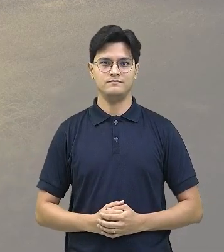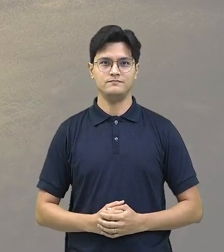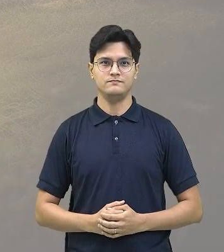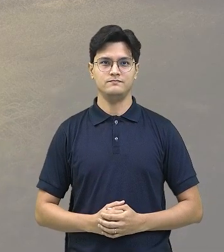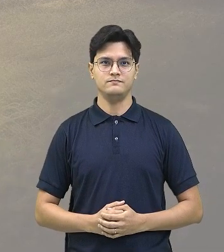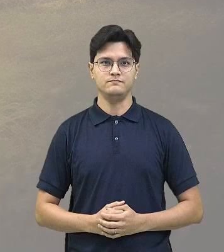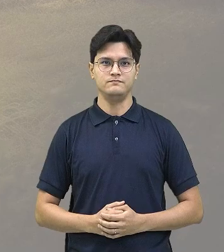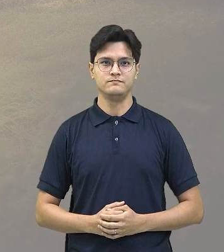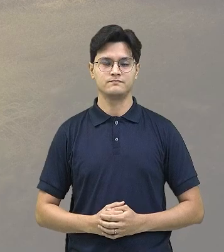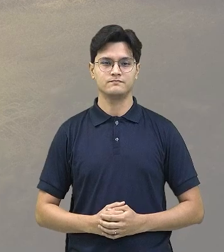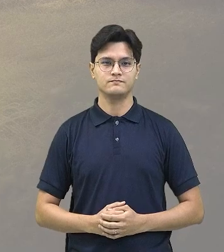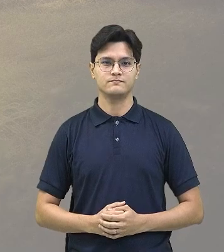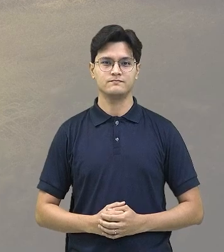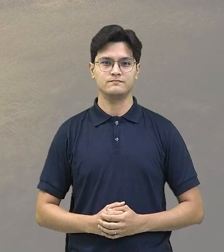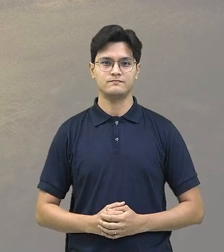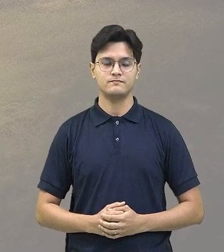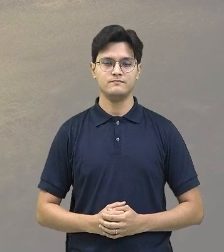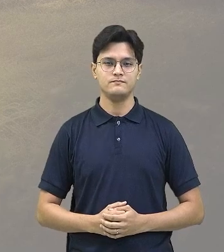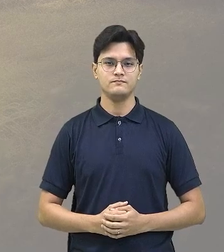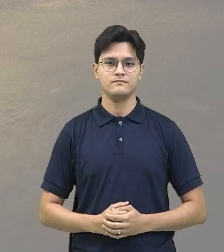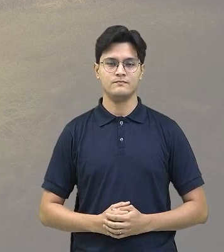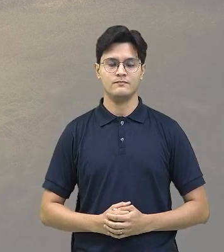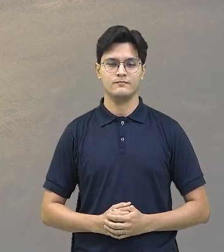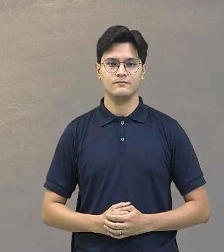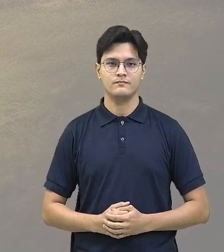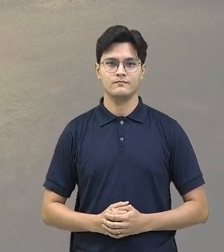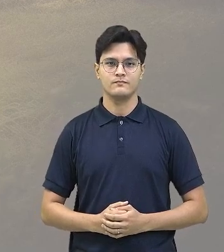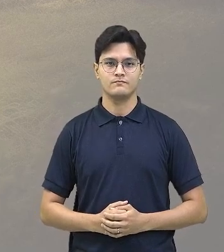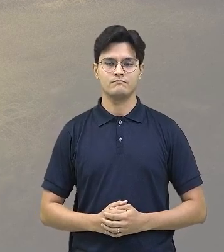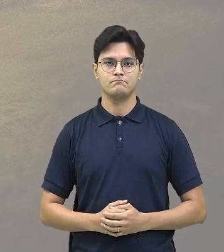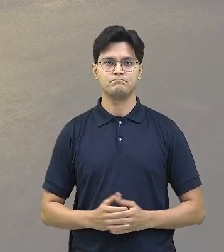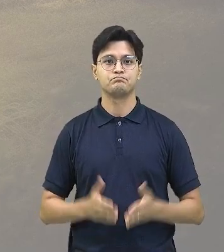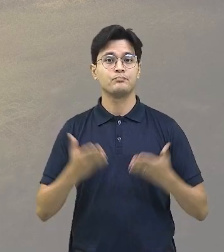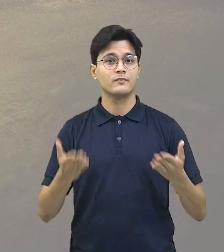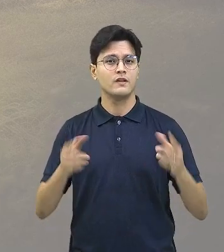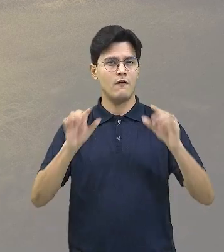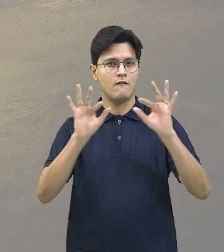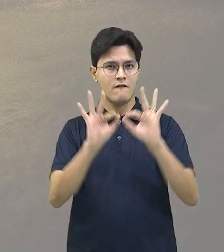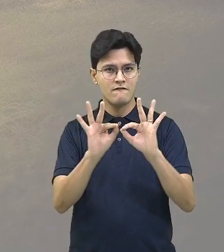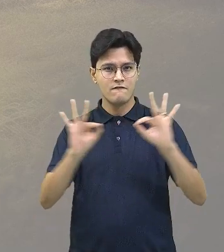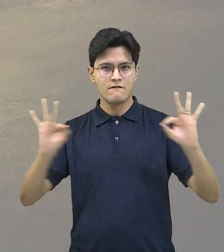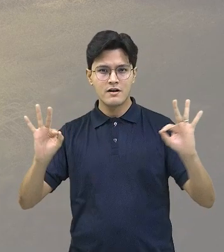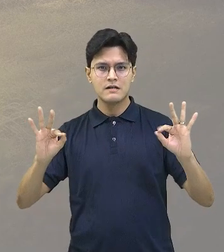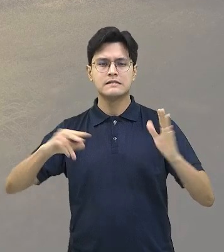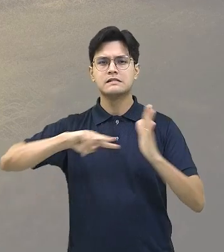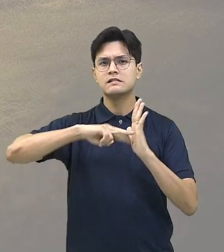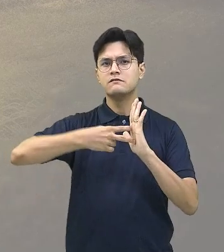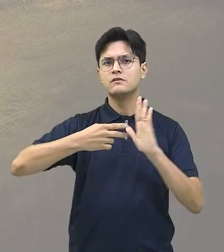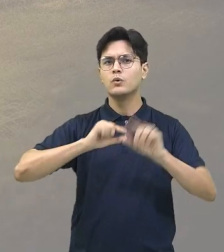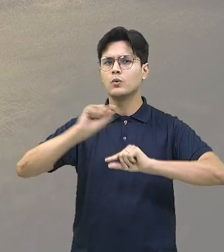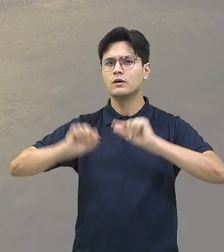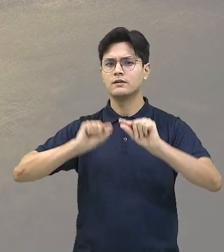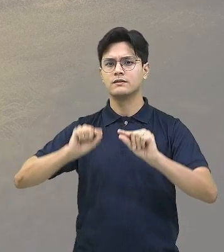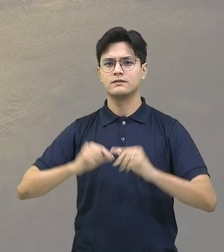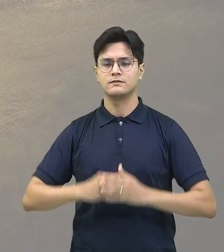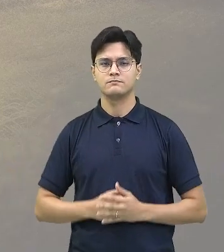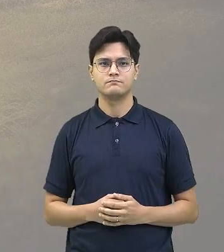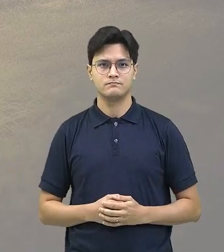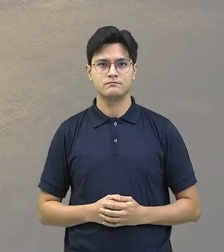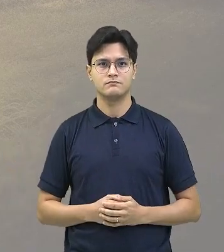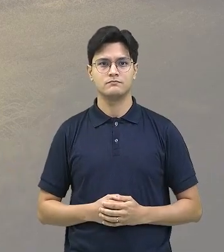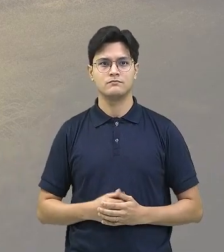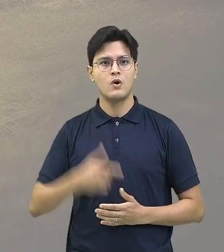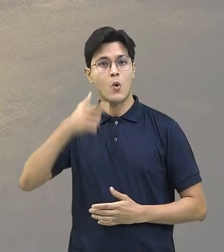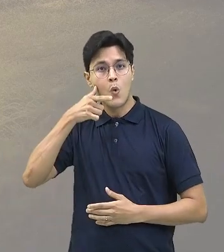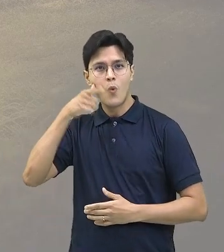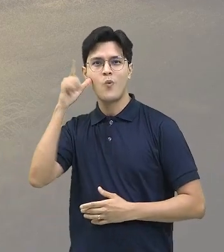it's called the present. Essa frase, essa citação significa o seguinte: ontem é